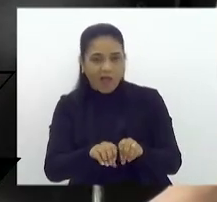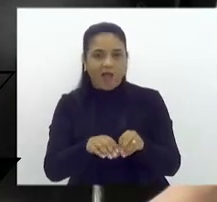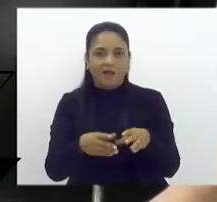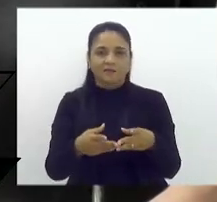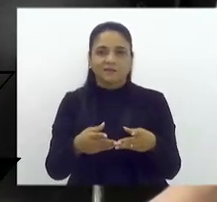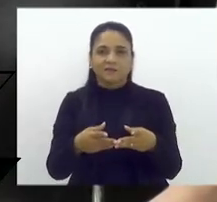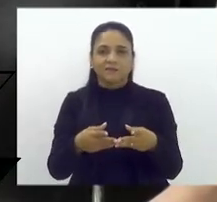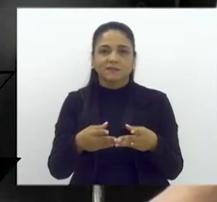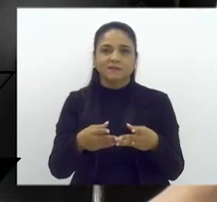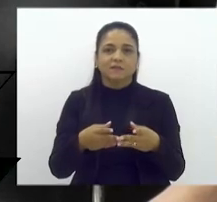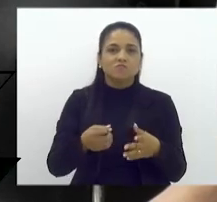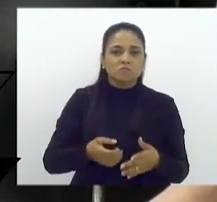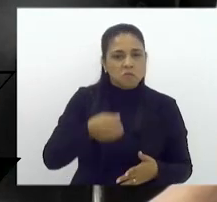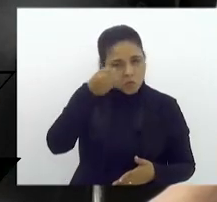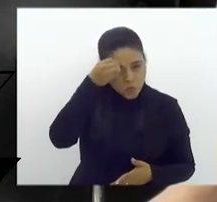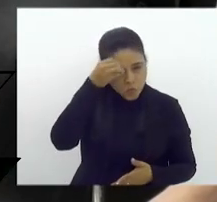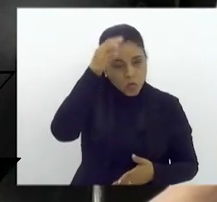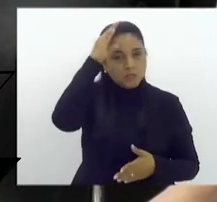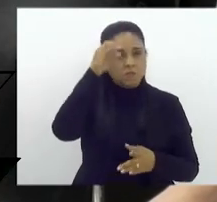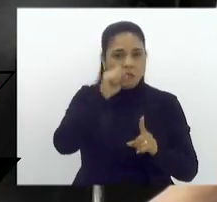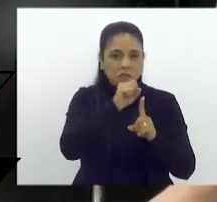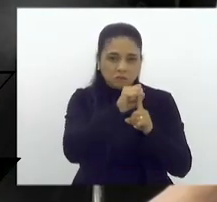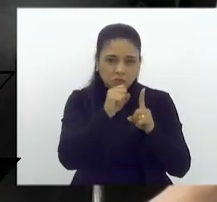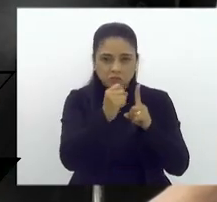ao conhecimento que a nossa sociedade produziu.